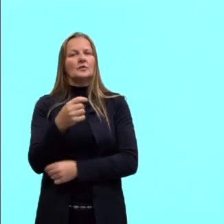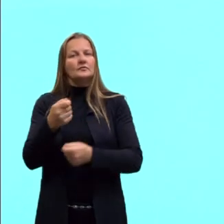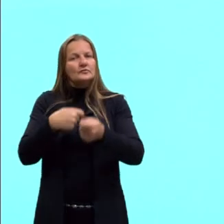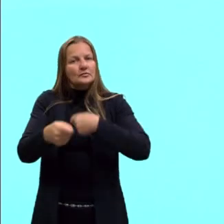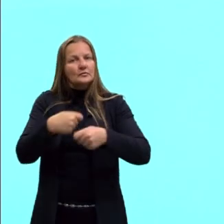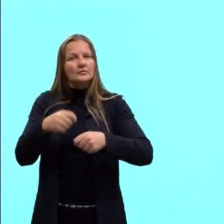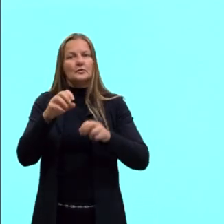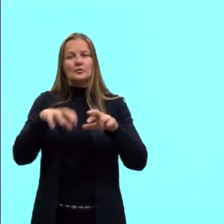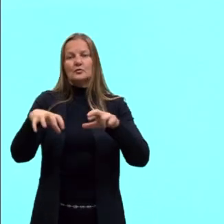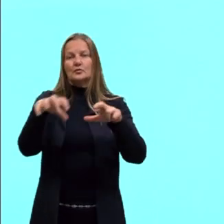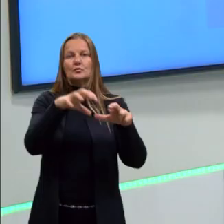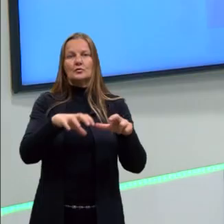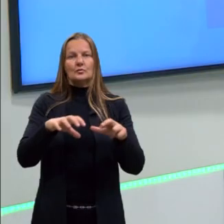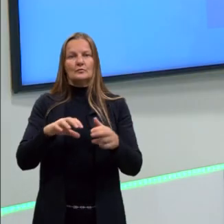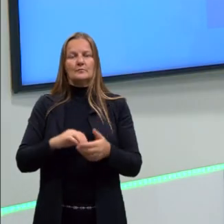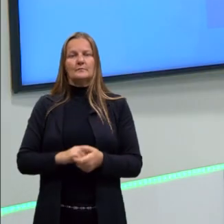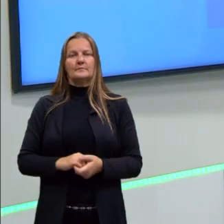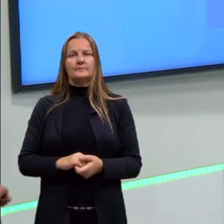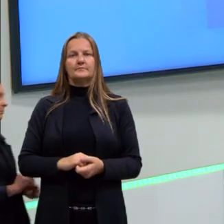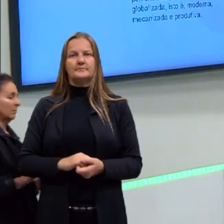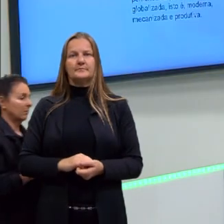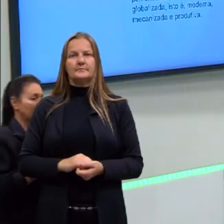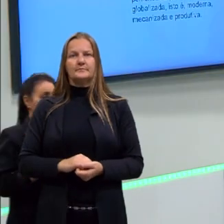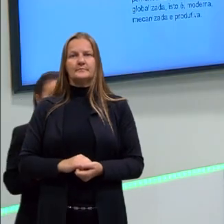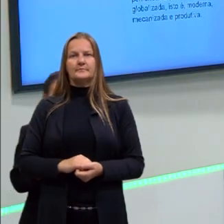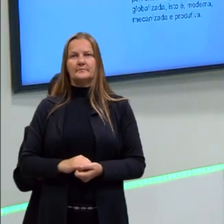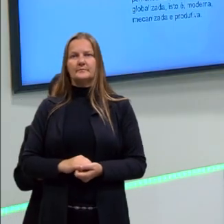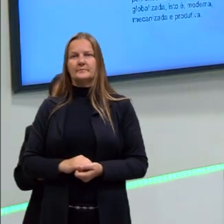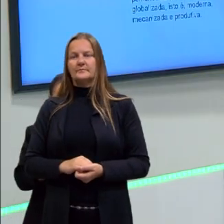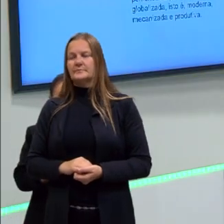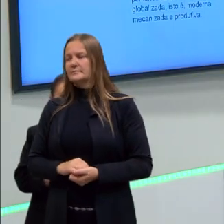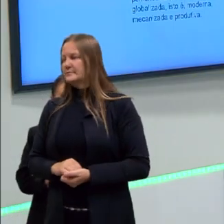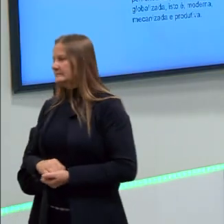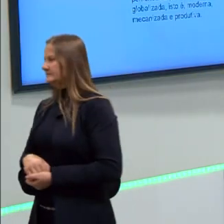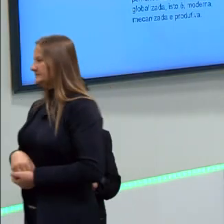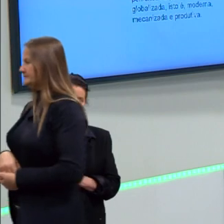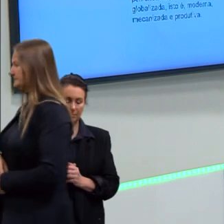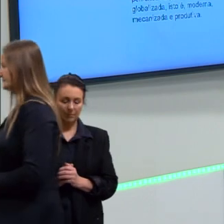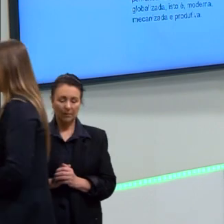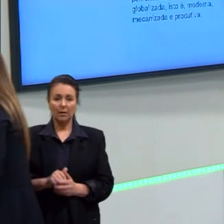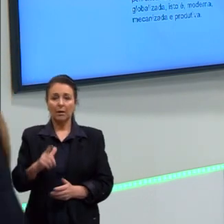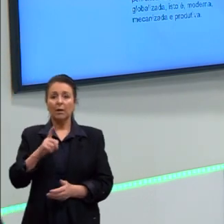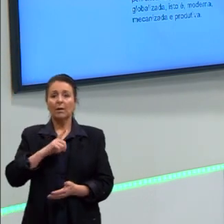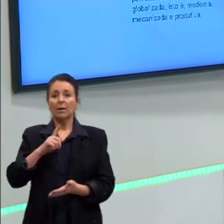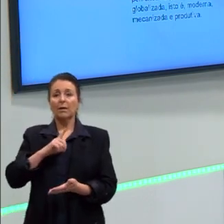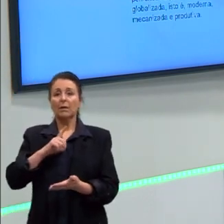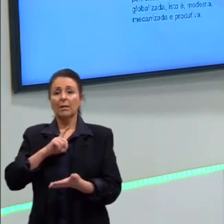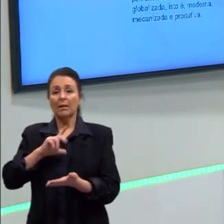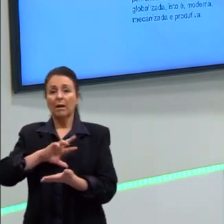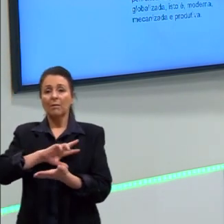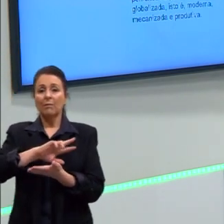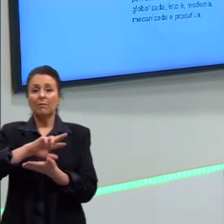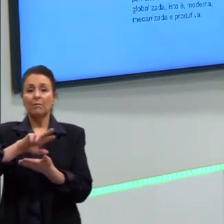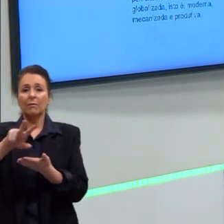gerir o nosso território vou passar mais uma aqui então e aí então nós temos vários várias